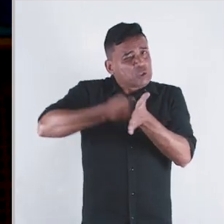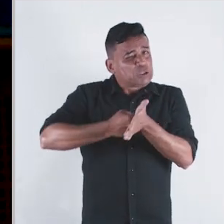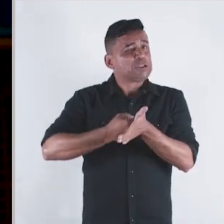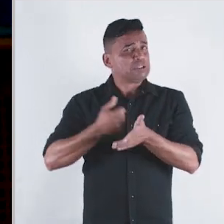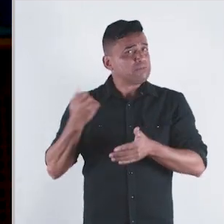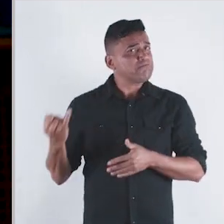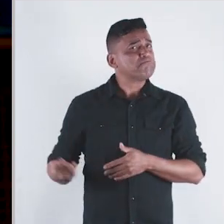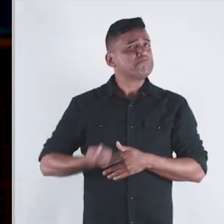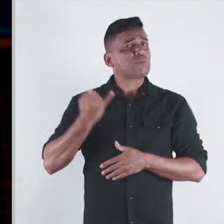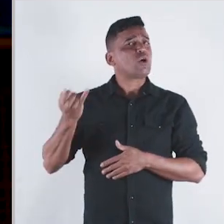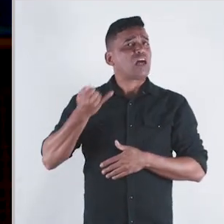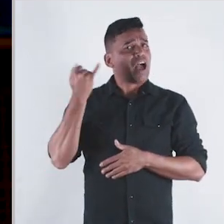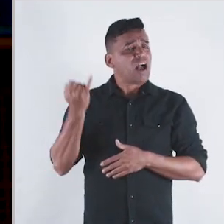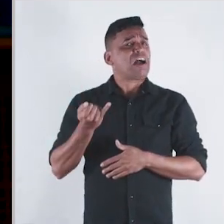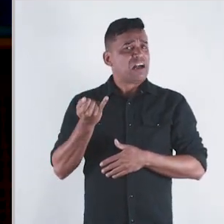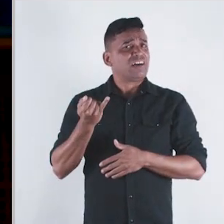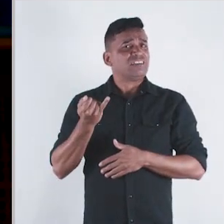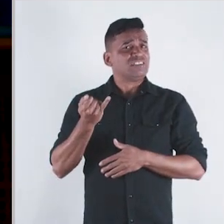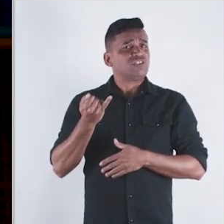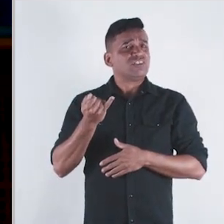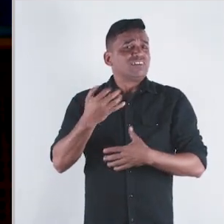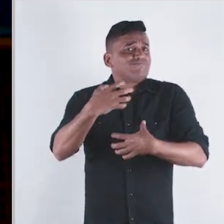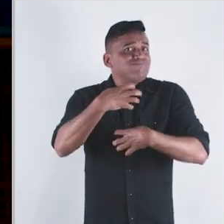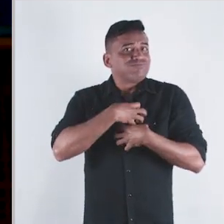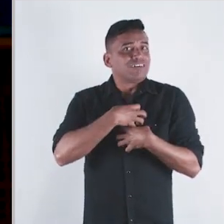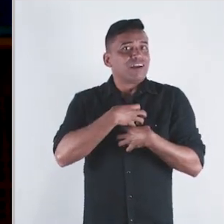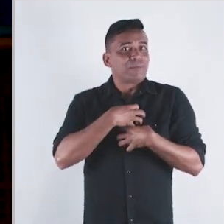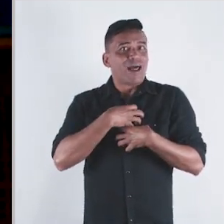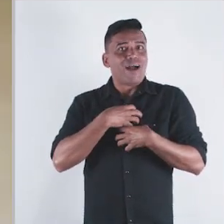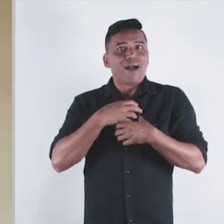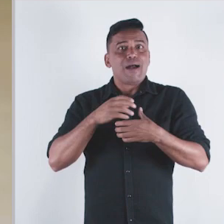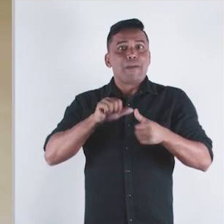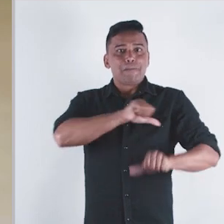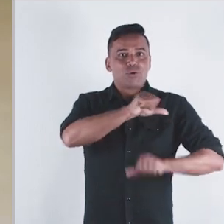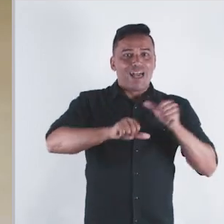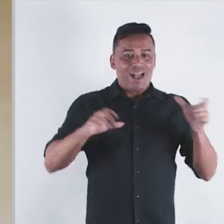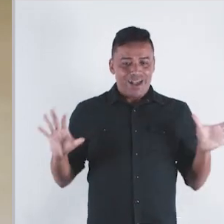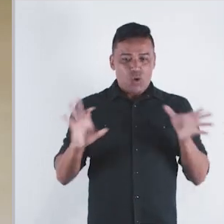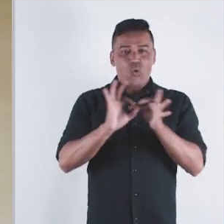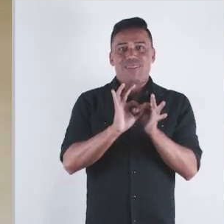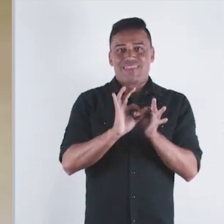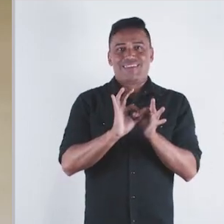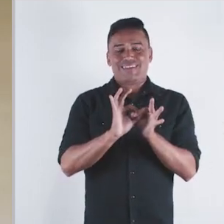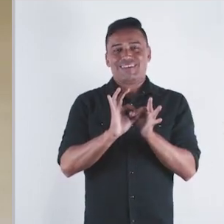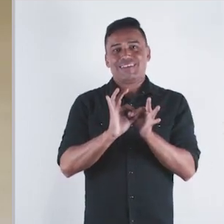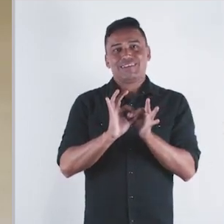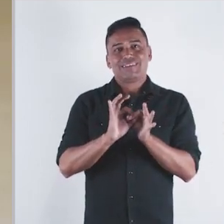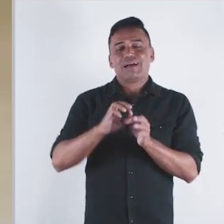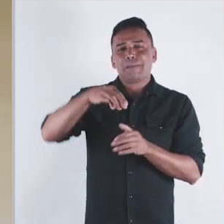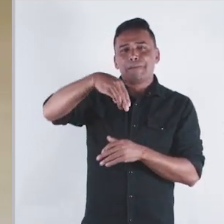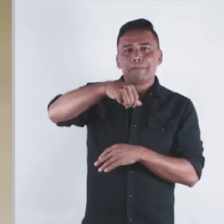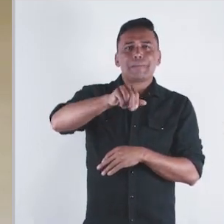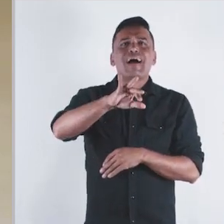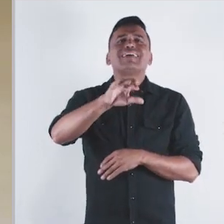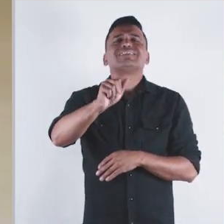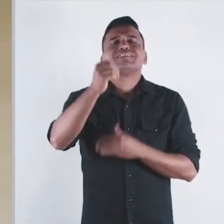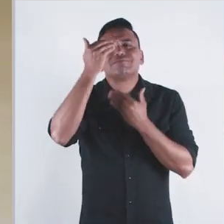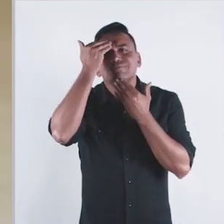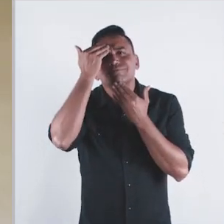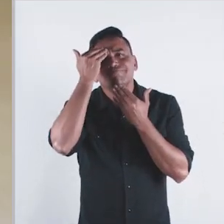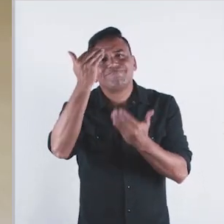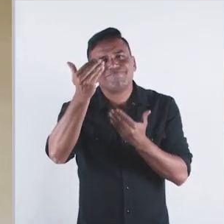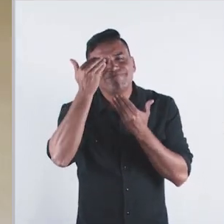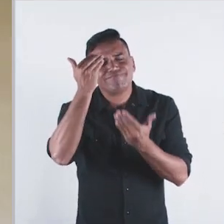um trabalho essencial para que a gente atravesse esse portal, né? Márcia, muito obrigada. Eu quero